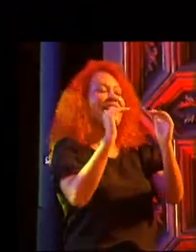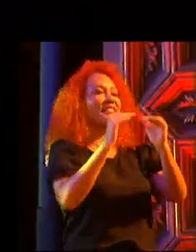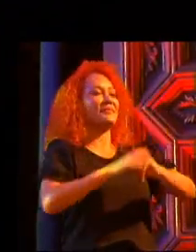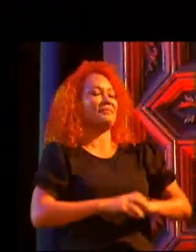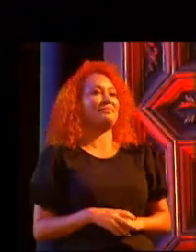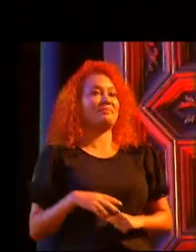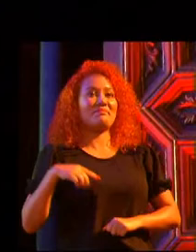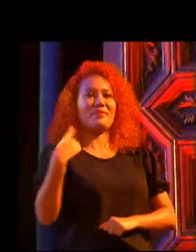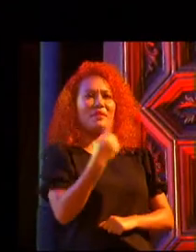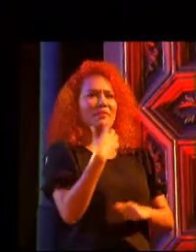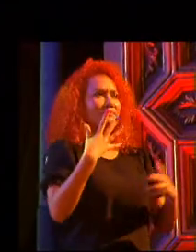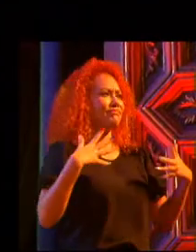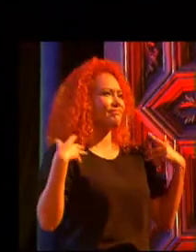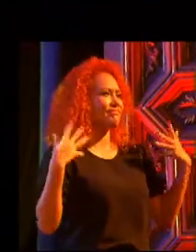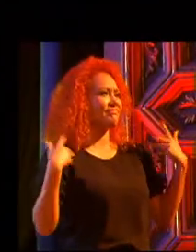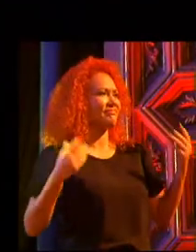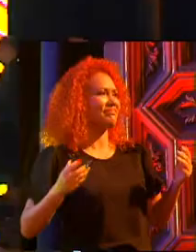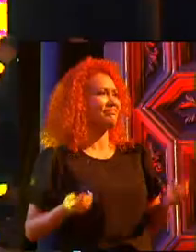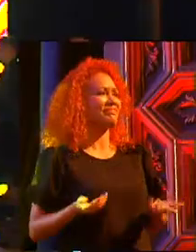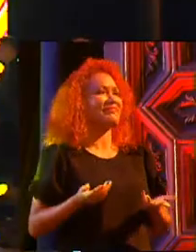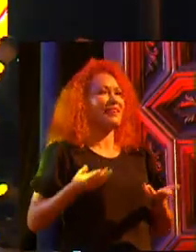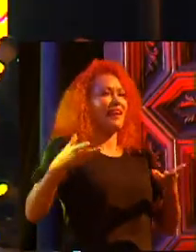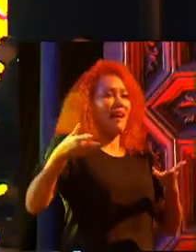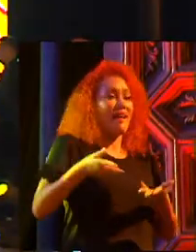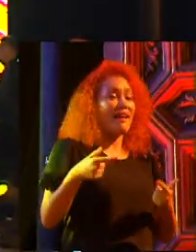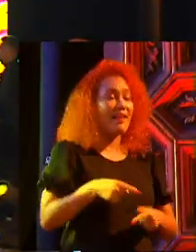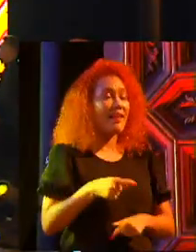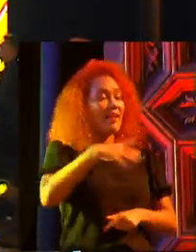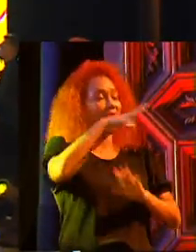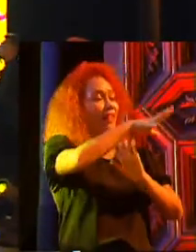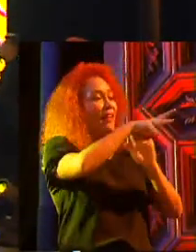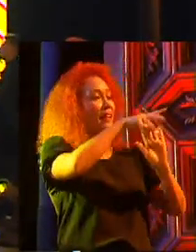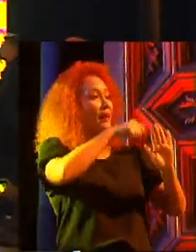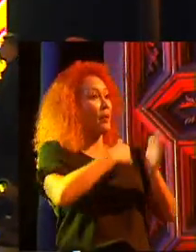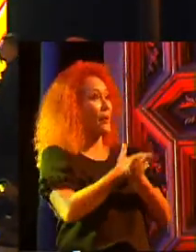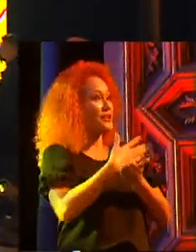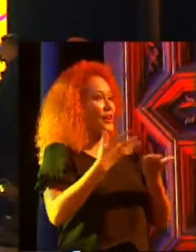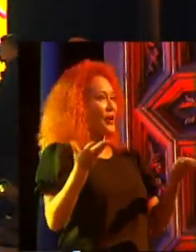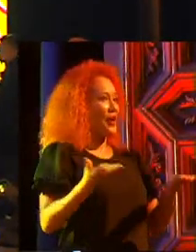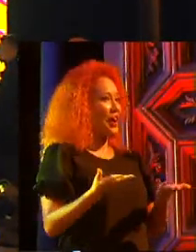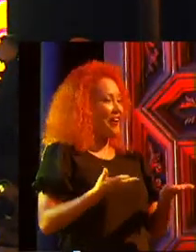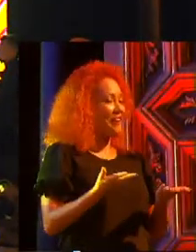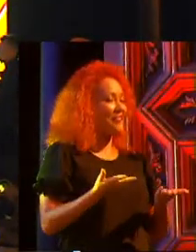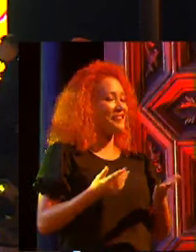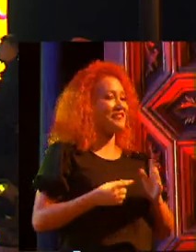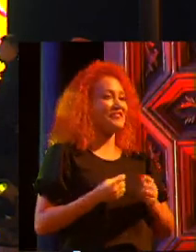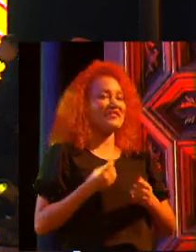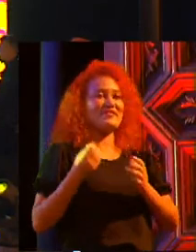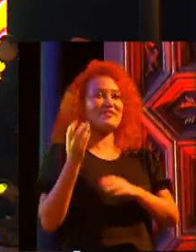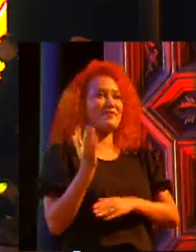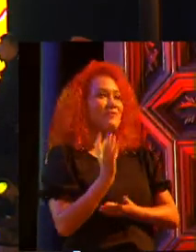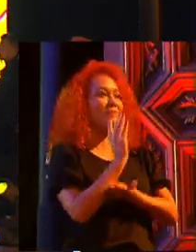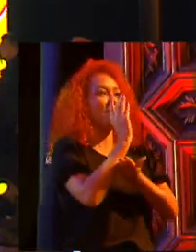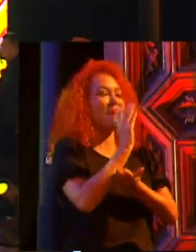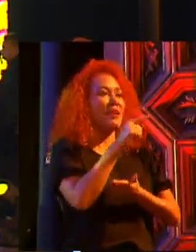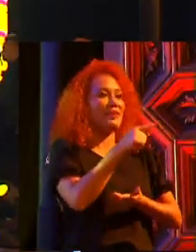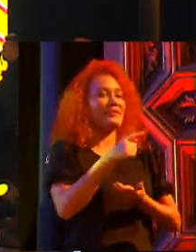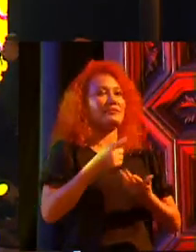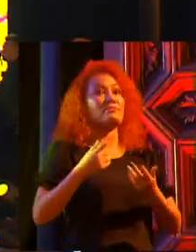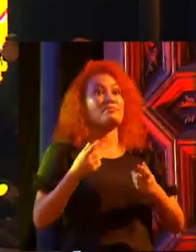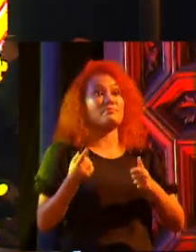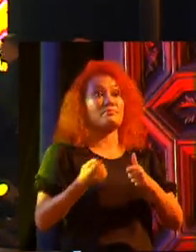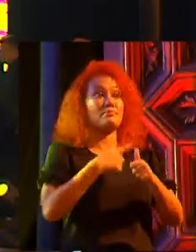celebrar essa música feita na Amazônia. E para começar essa noite de premiação, nós vamos falar de um dos estilos